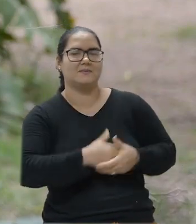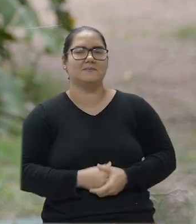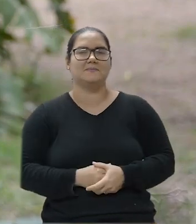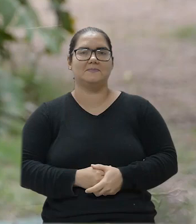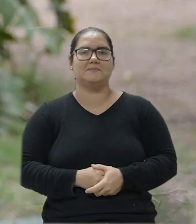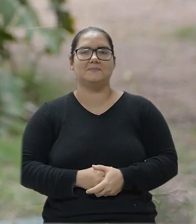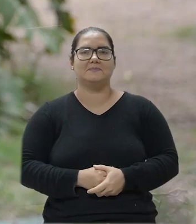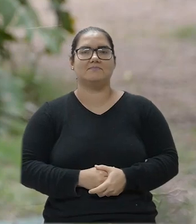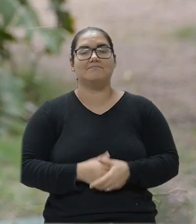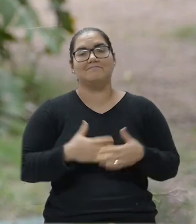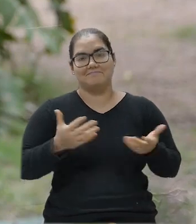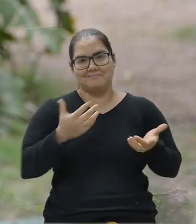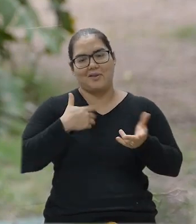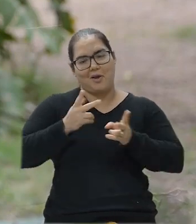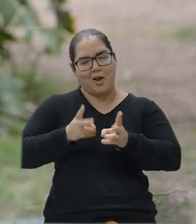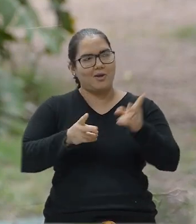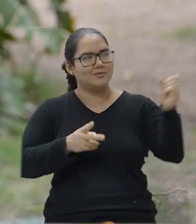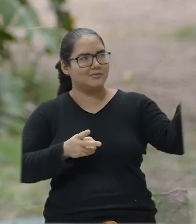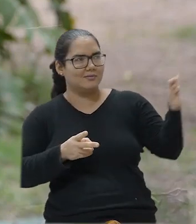certo? Valeu.